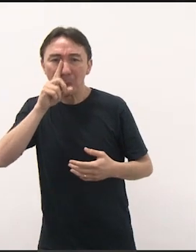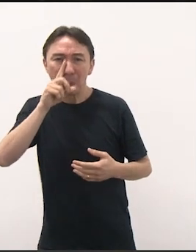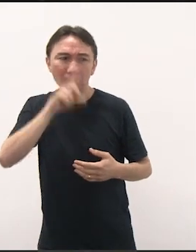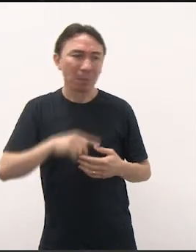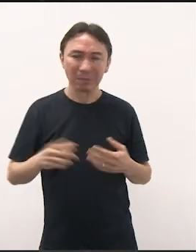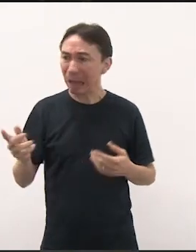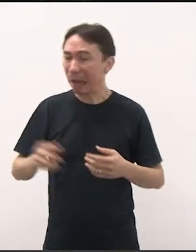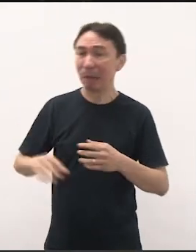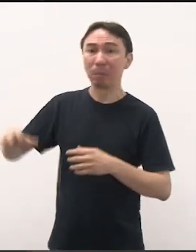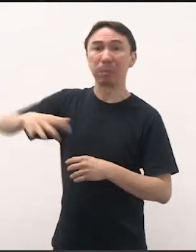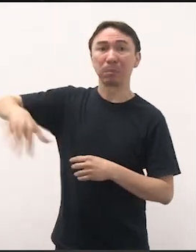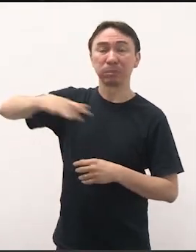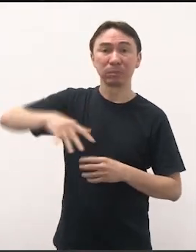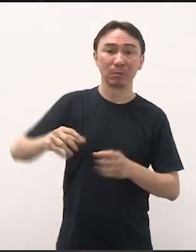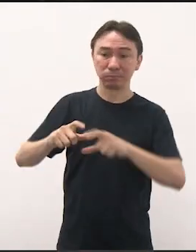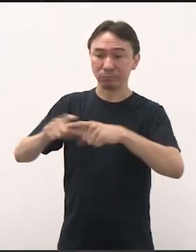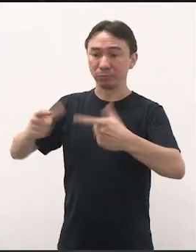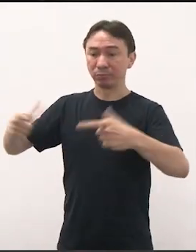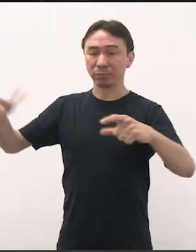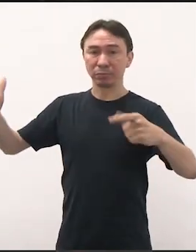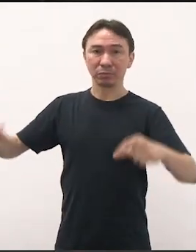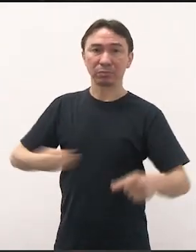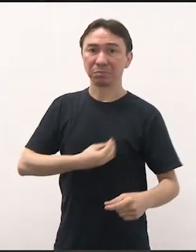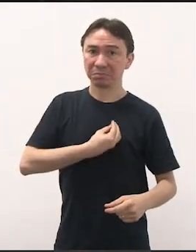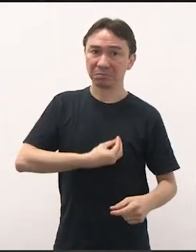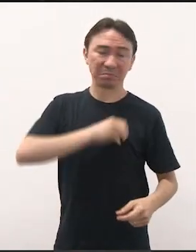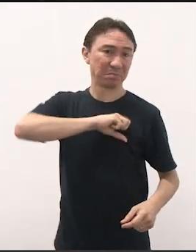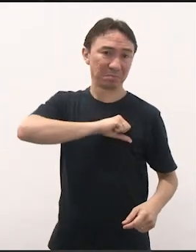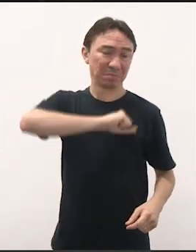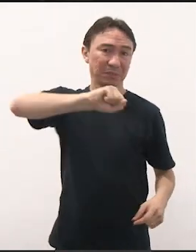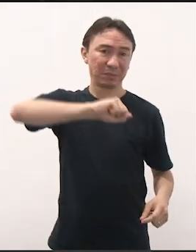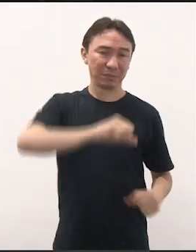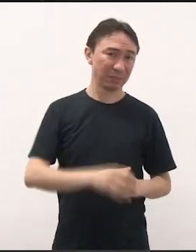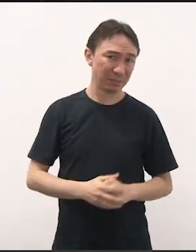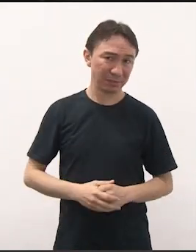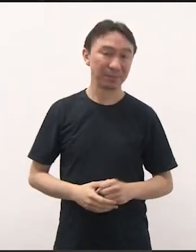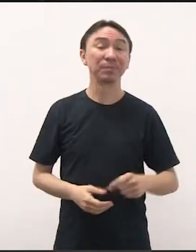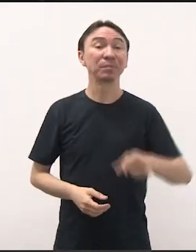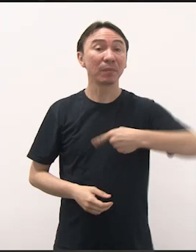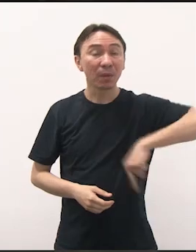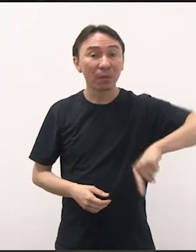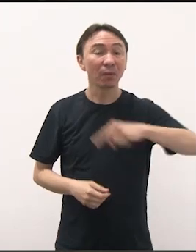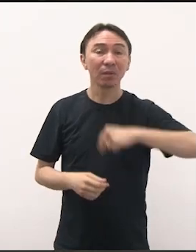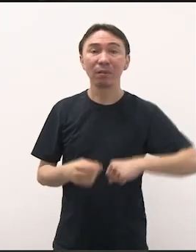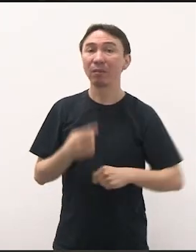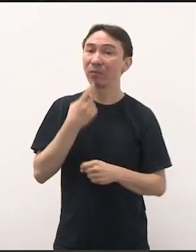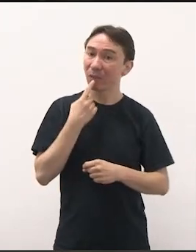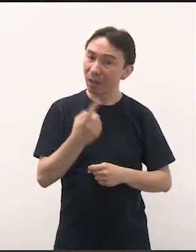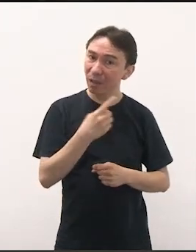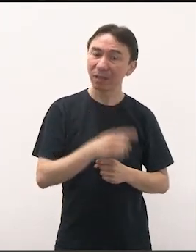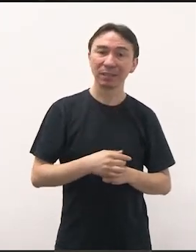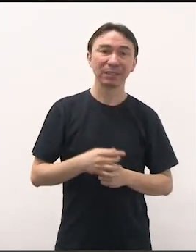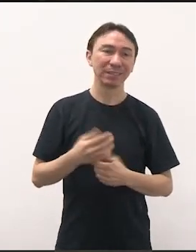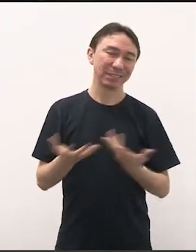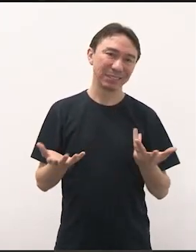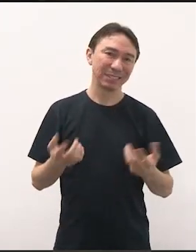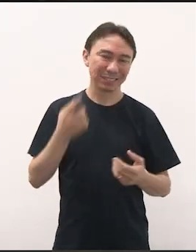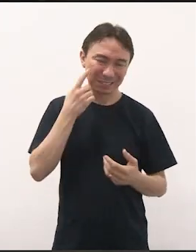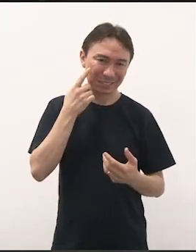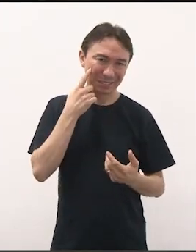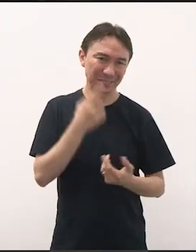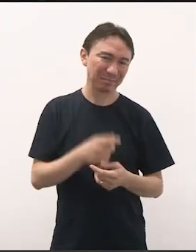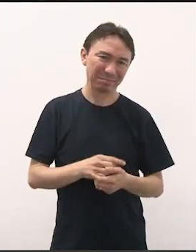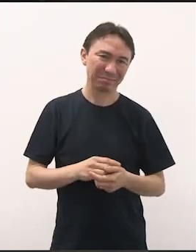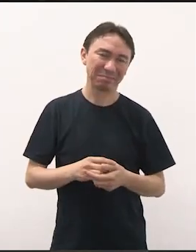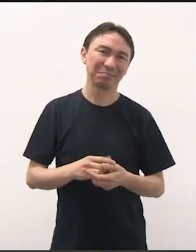gente fala muito nas redes, nas mídias sociais, mas não fica estabelecido um canal de acolhimento,